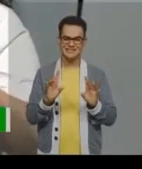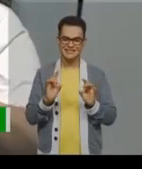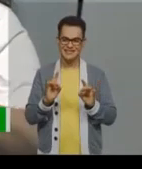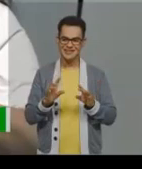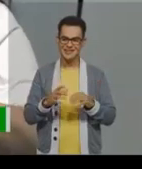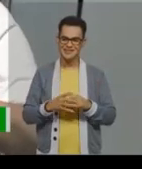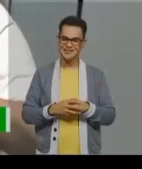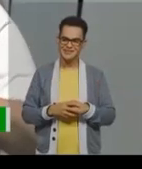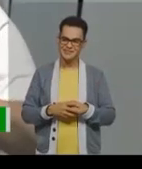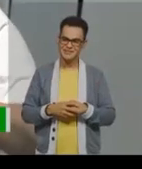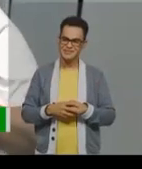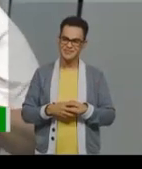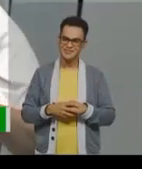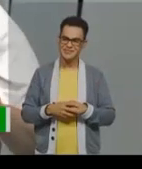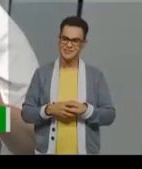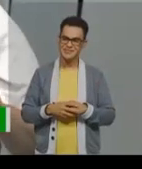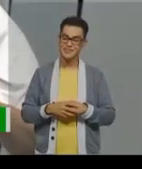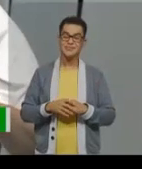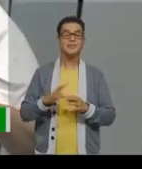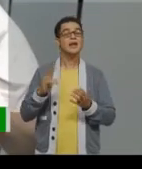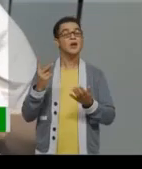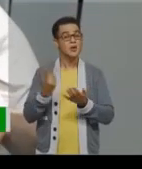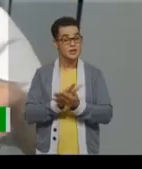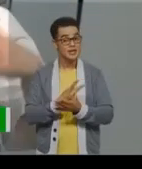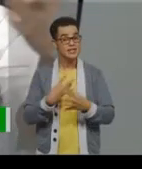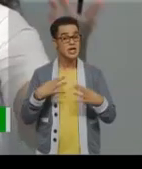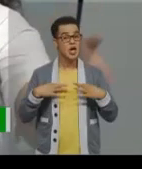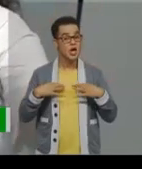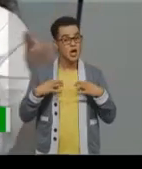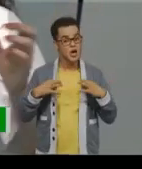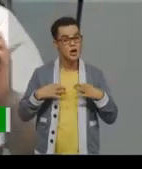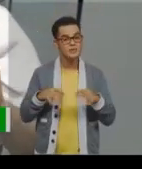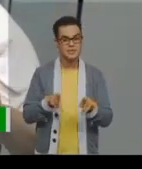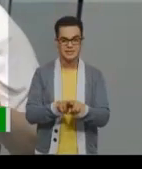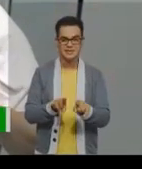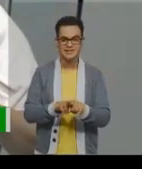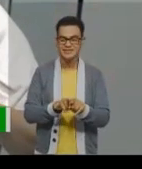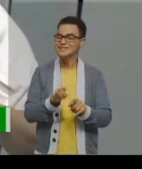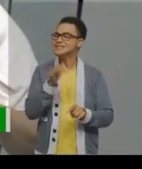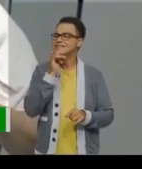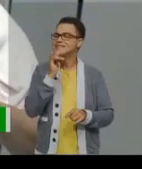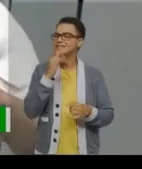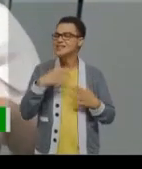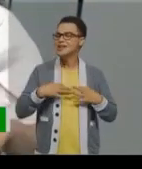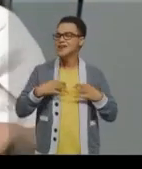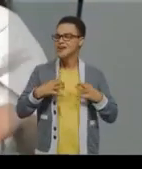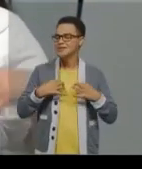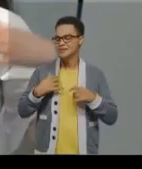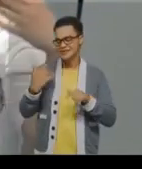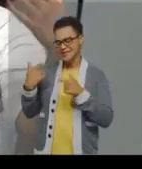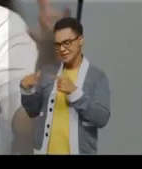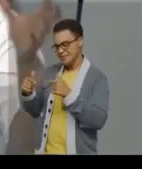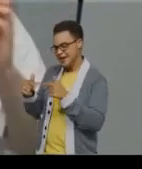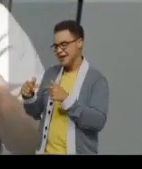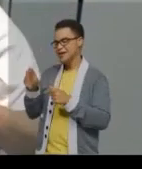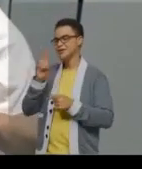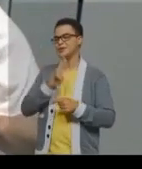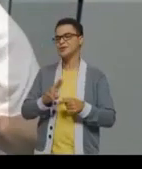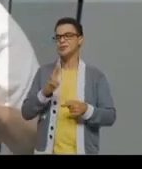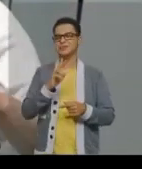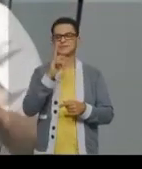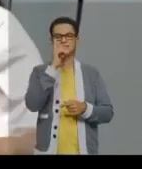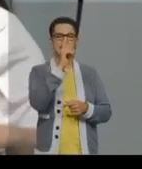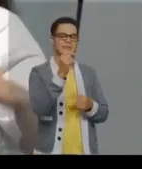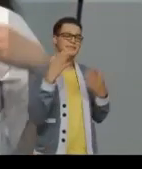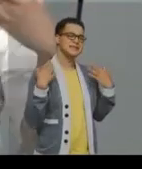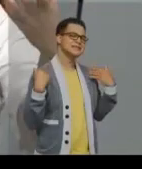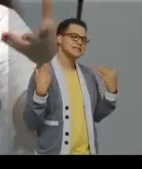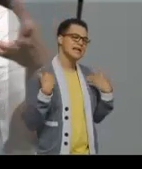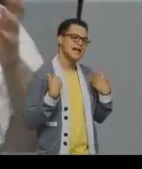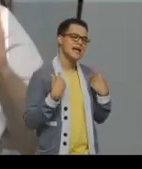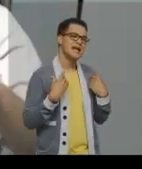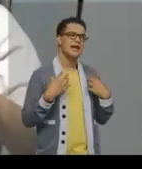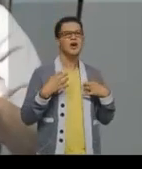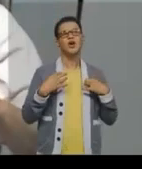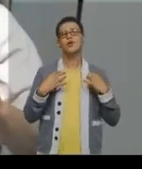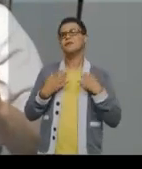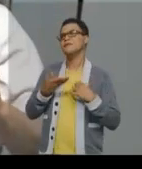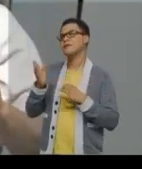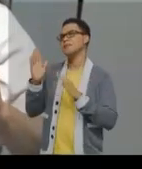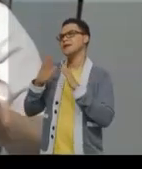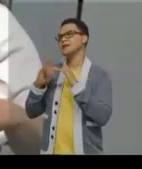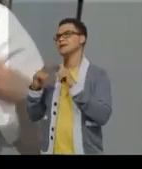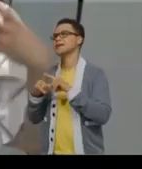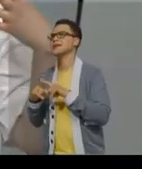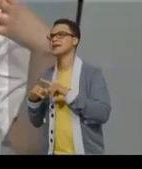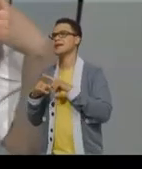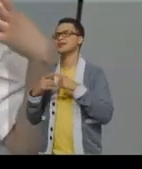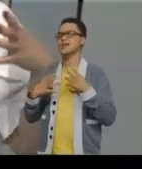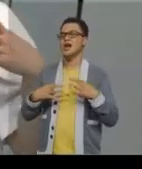A mesma coisa acontece com as nossas roupas. Tem a roupa que a gente usa para trabalhar, a roupa que a gente usa para sair, a roupa que a gente usa para ir para a